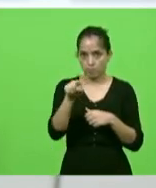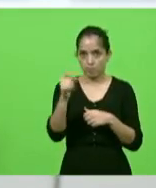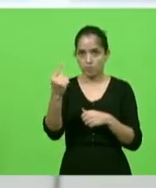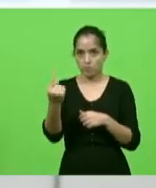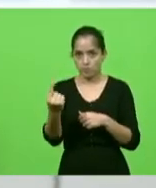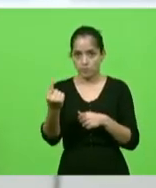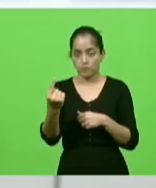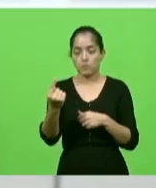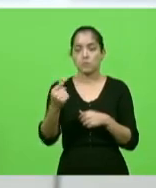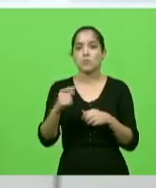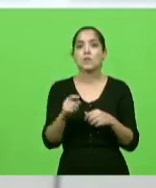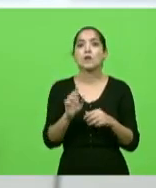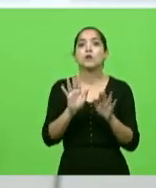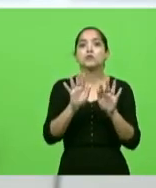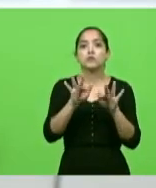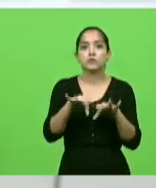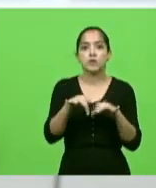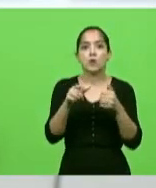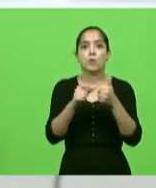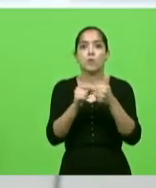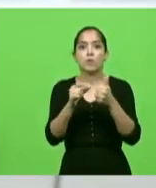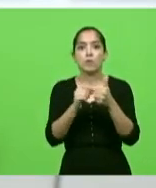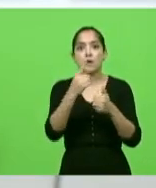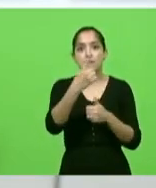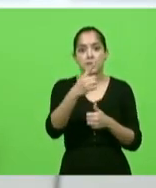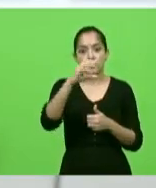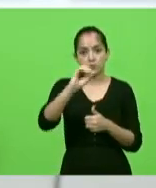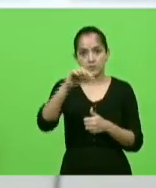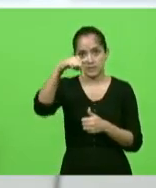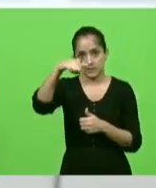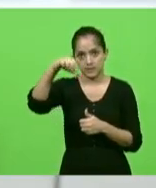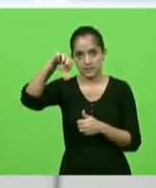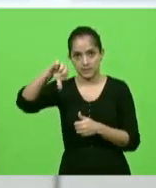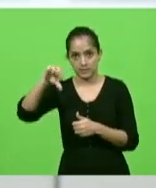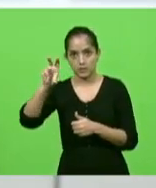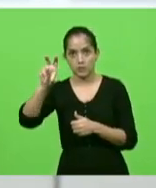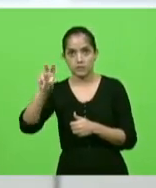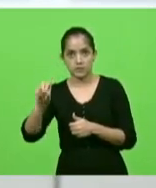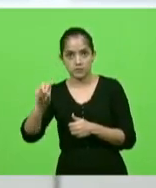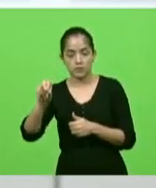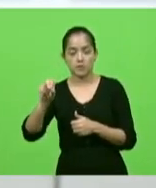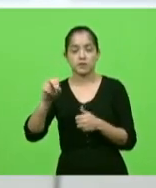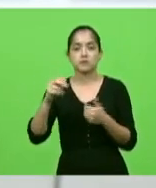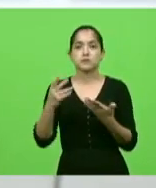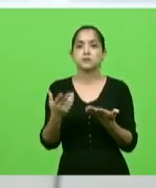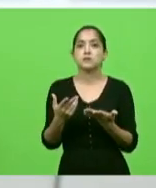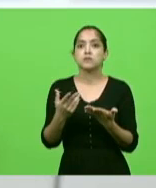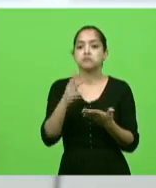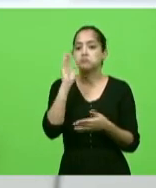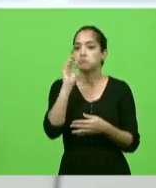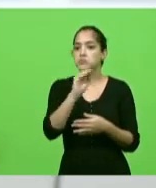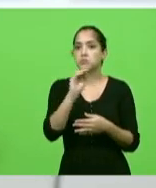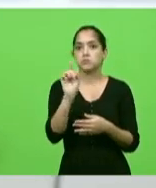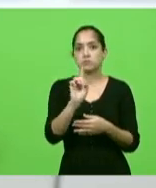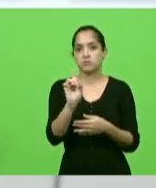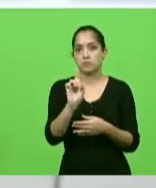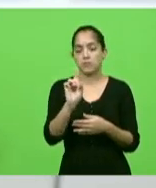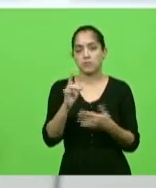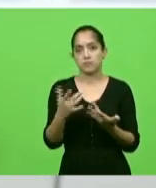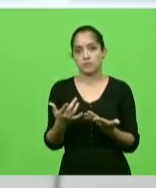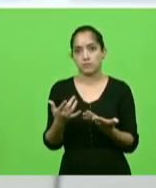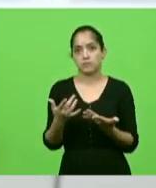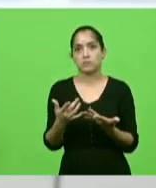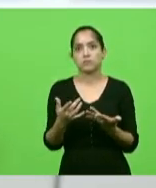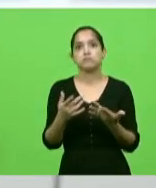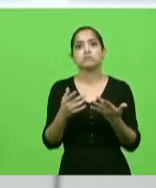parte final do artigo 1079/50 não se ignora evidentemente elementos